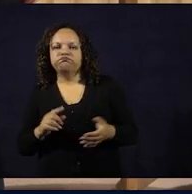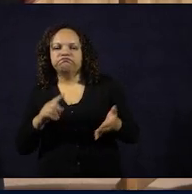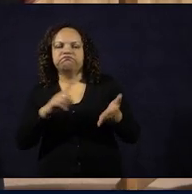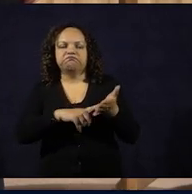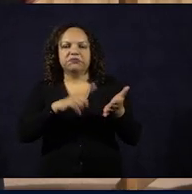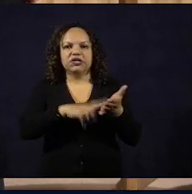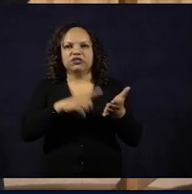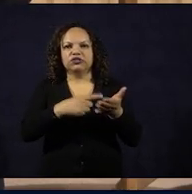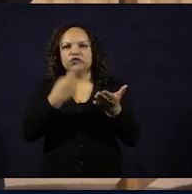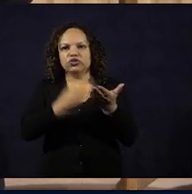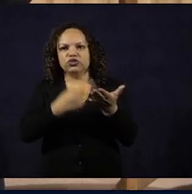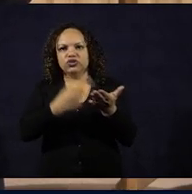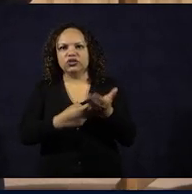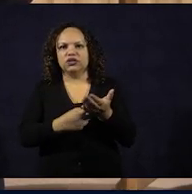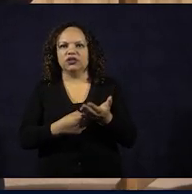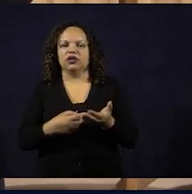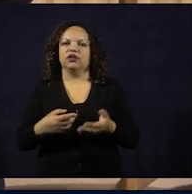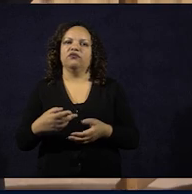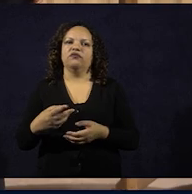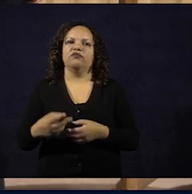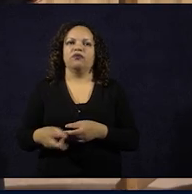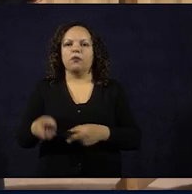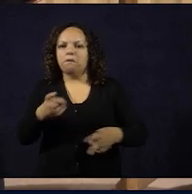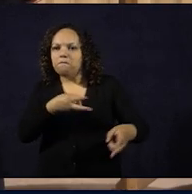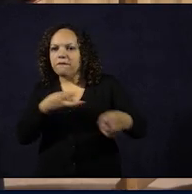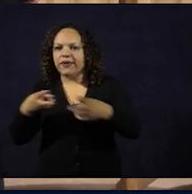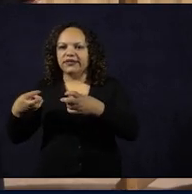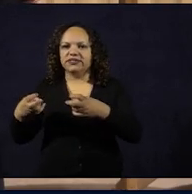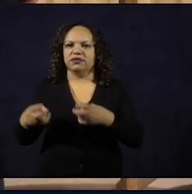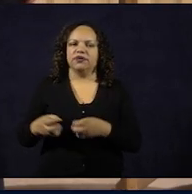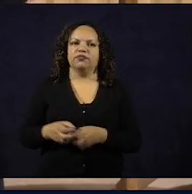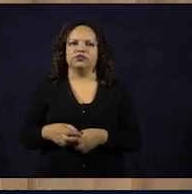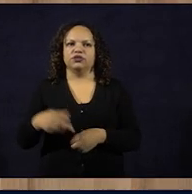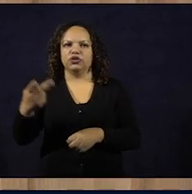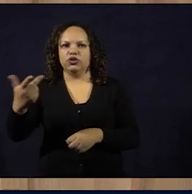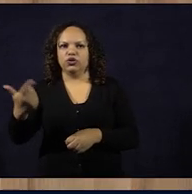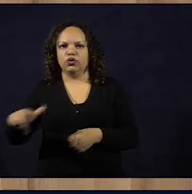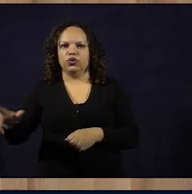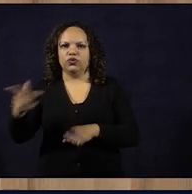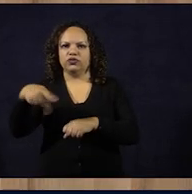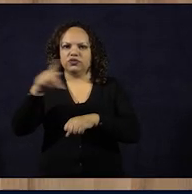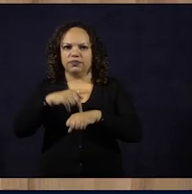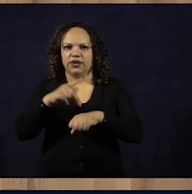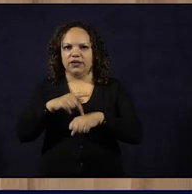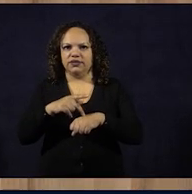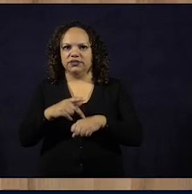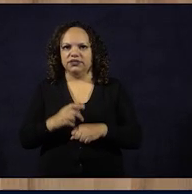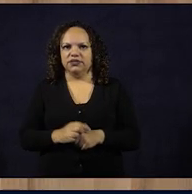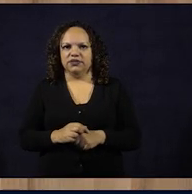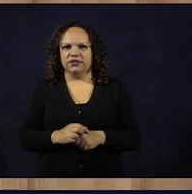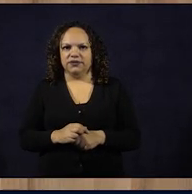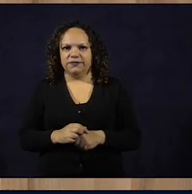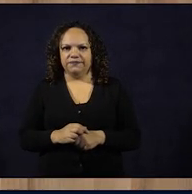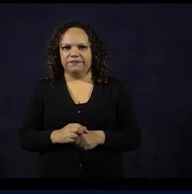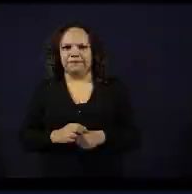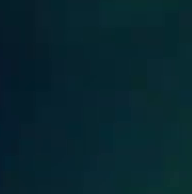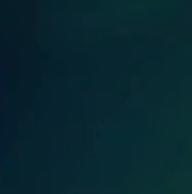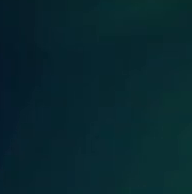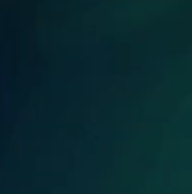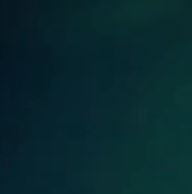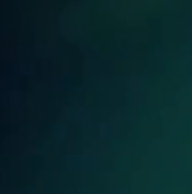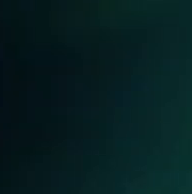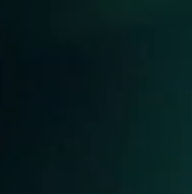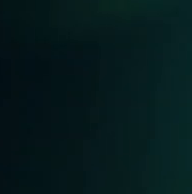telecomunicações ao nível do que a gente vê nos grandes países mundo afora então muito obrigado Eu que agradeço a todos